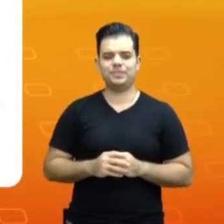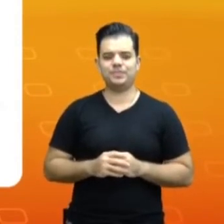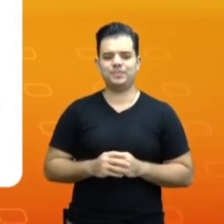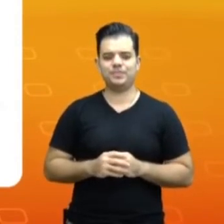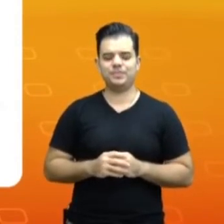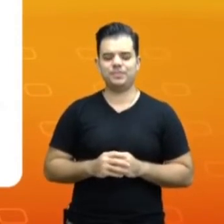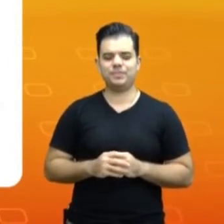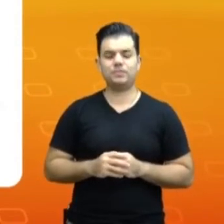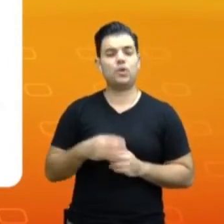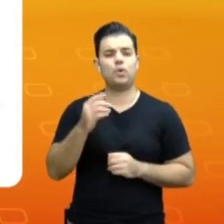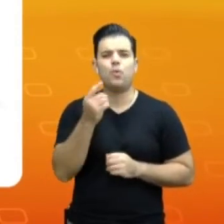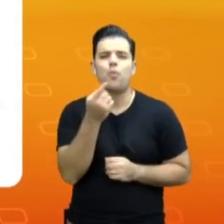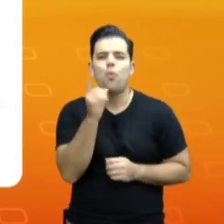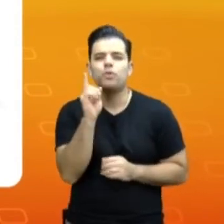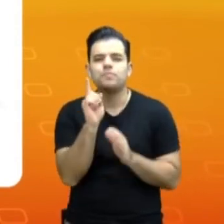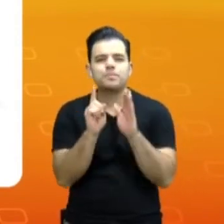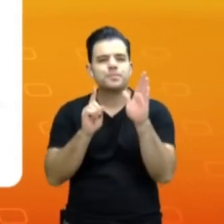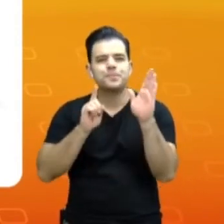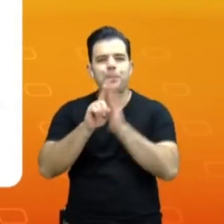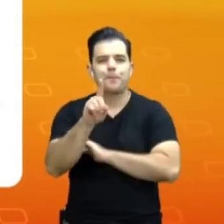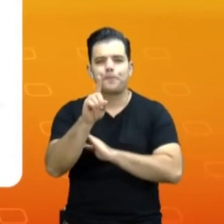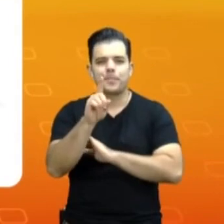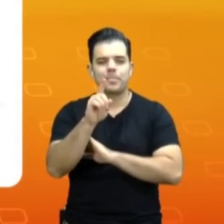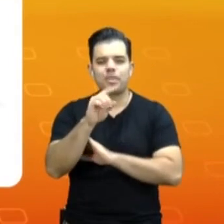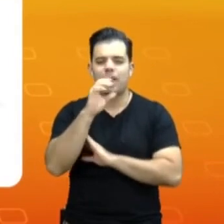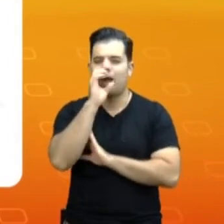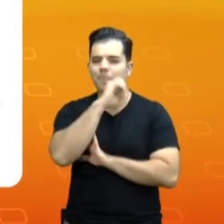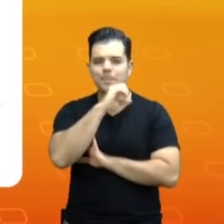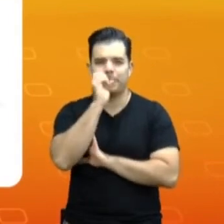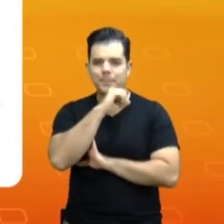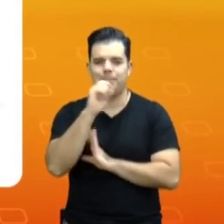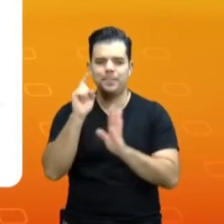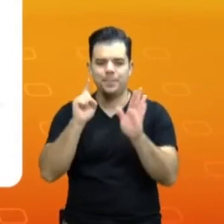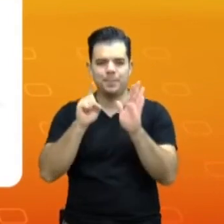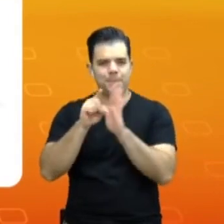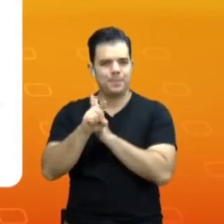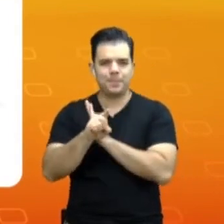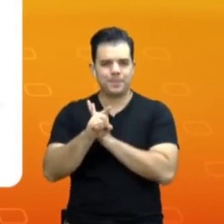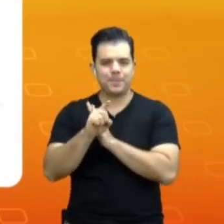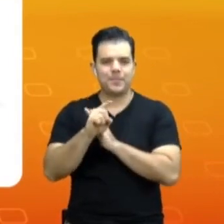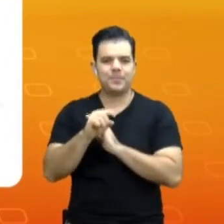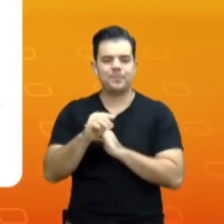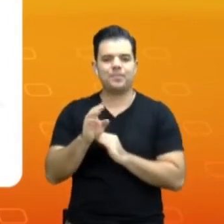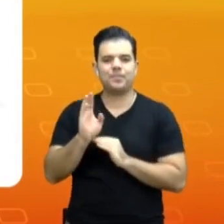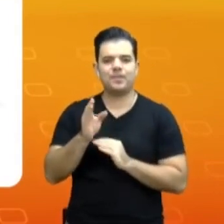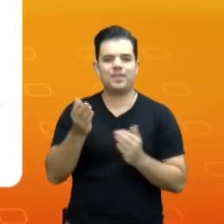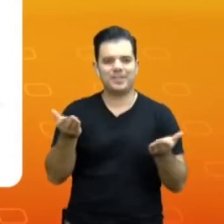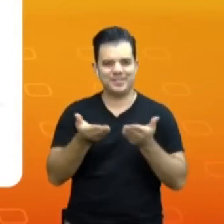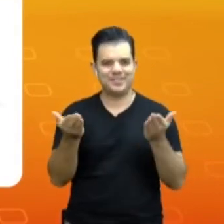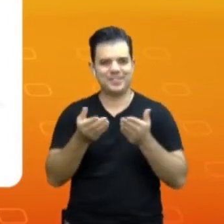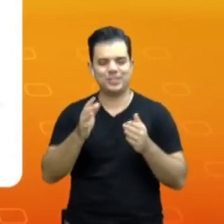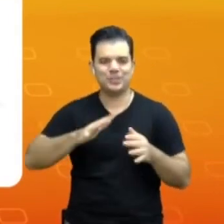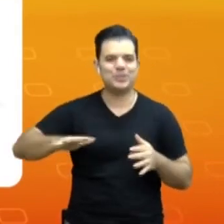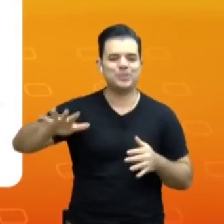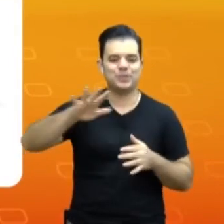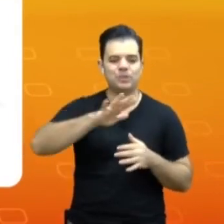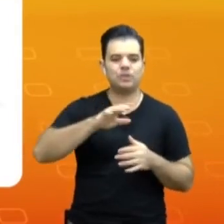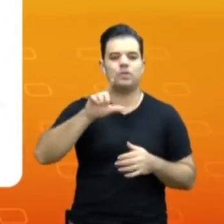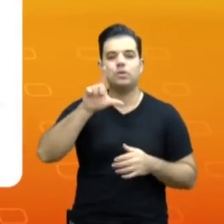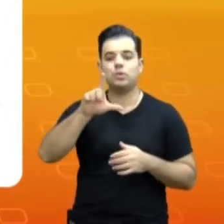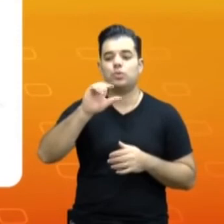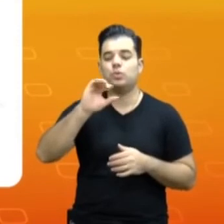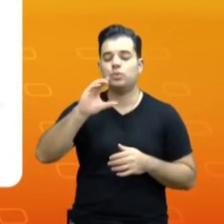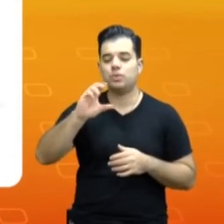Tem só uma pergunta antes da Fernanda, rapidinho, só para a gente fechar essa... a participação de todo mundo. O Luciano